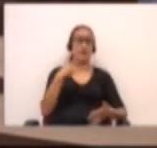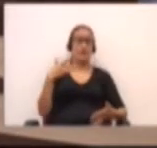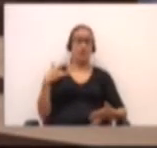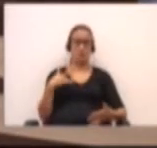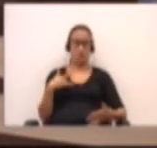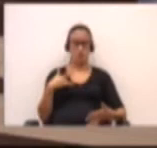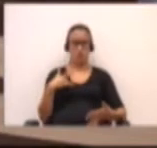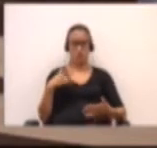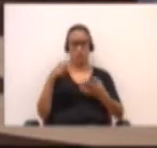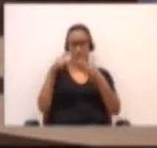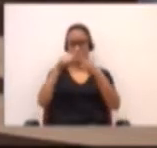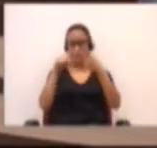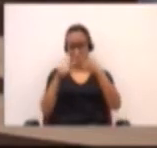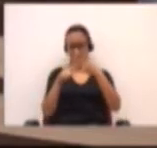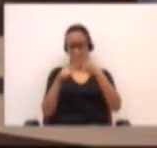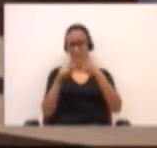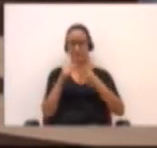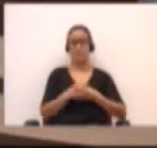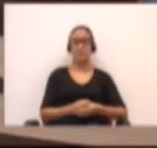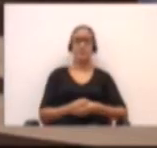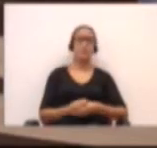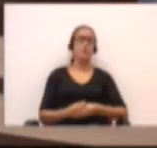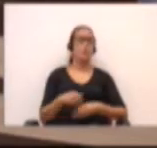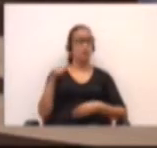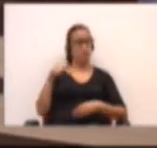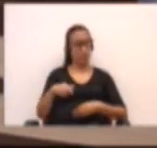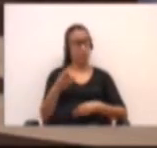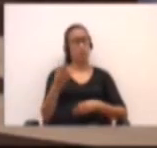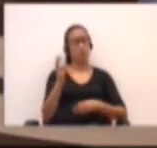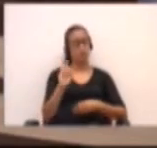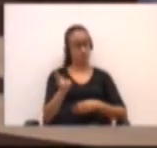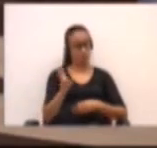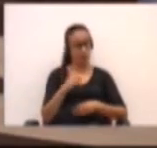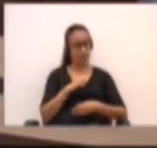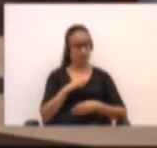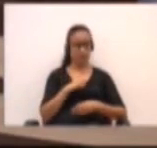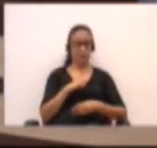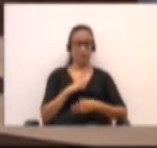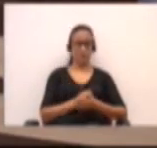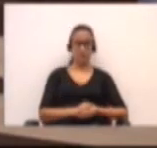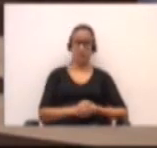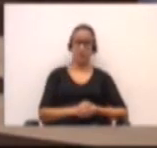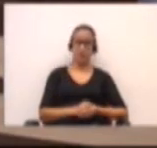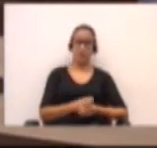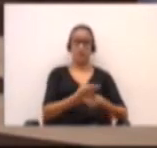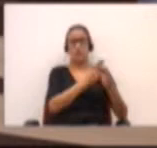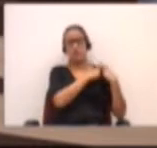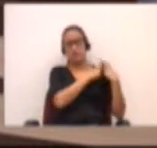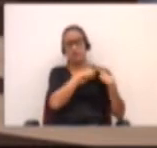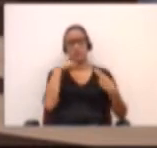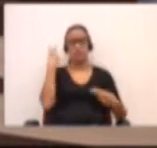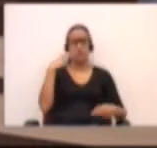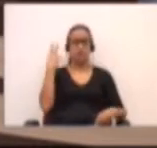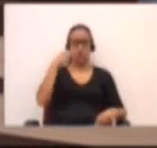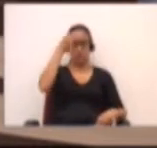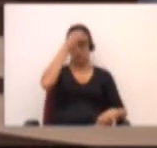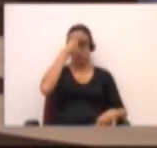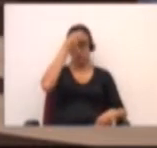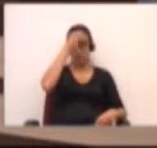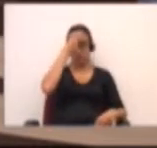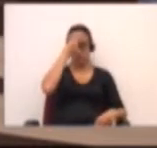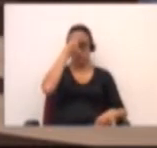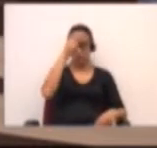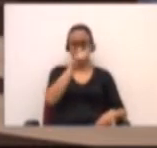Parque Hipólito, da forma que estão no município de Limeira. Autor, vereador Jorge de Freitas, José Roberto